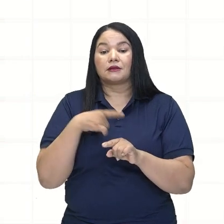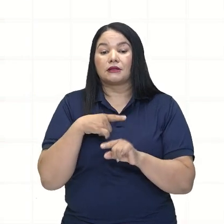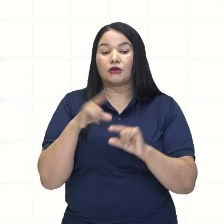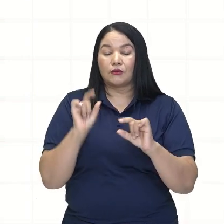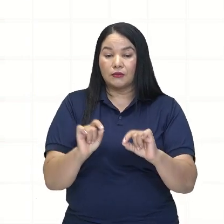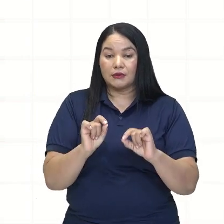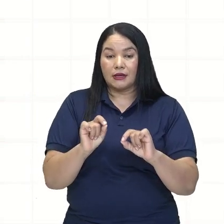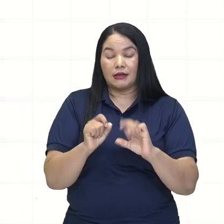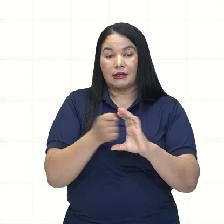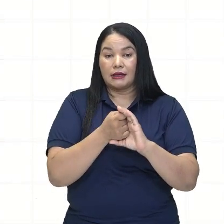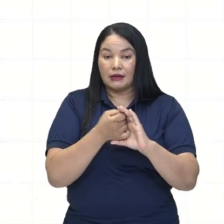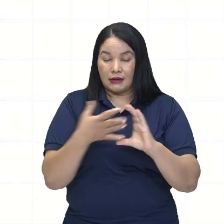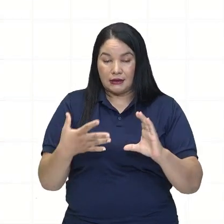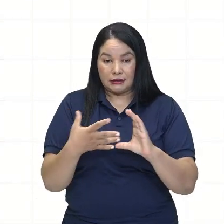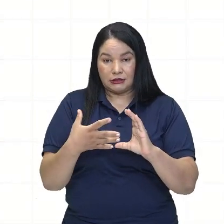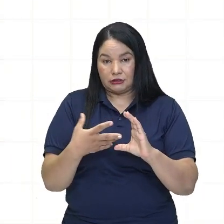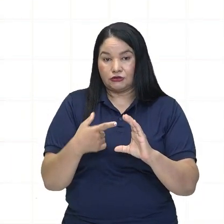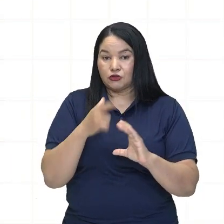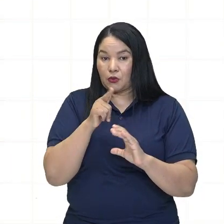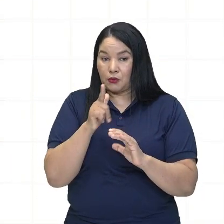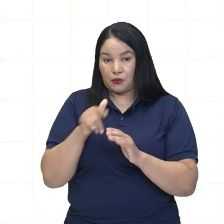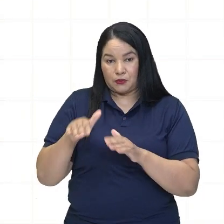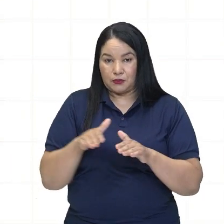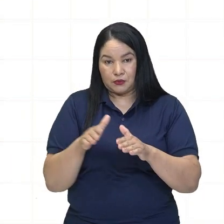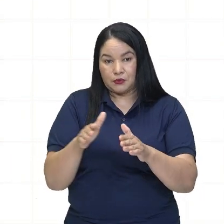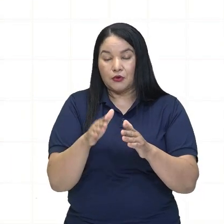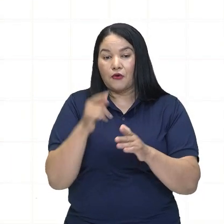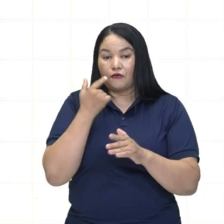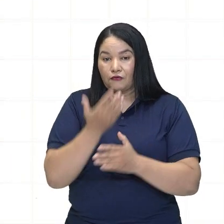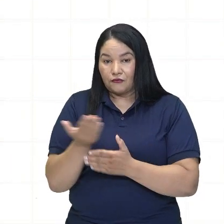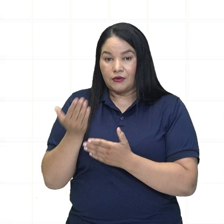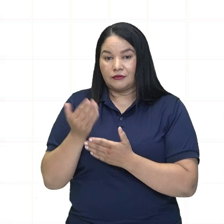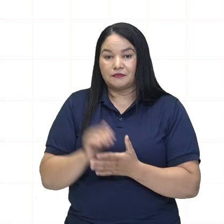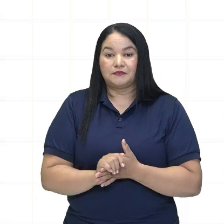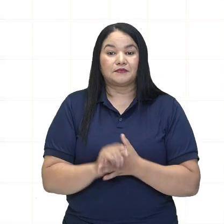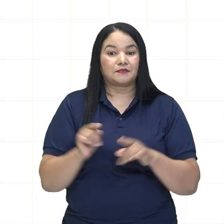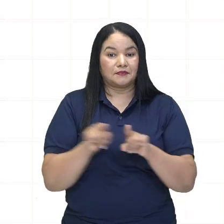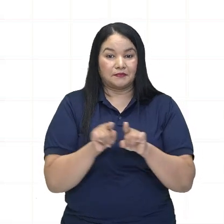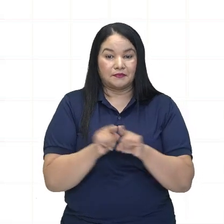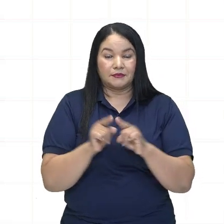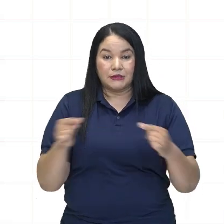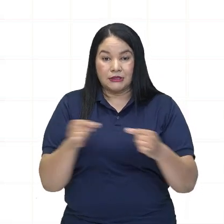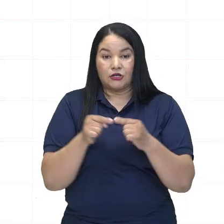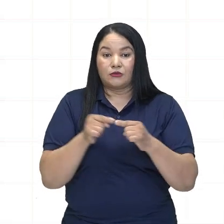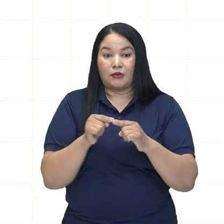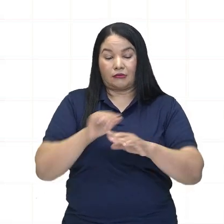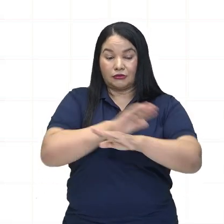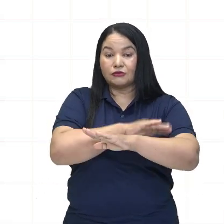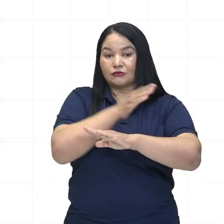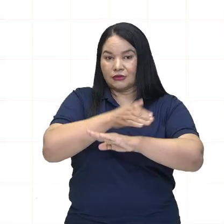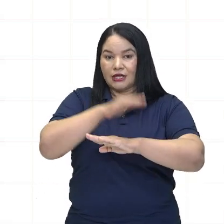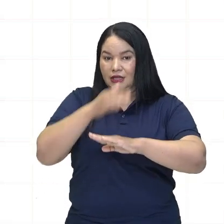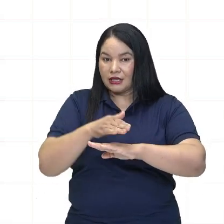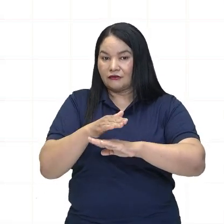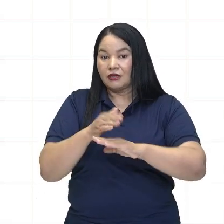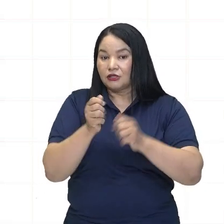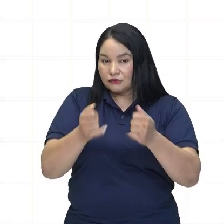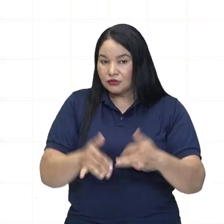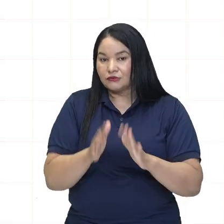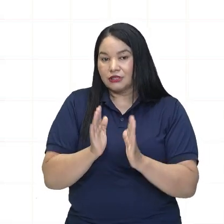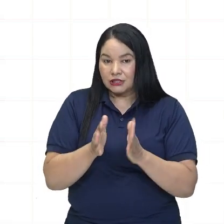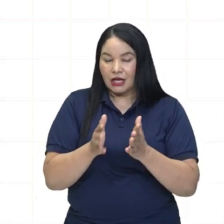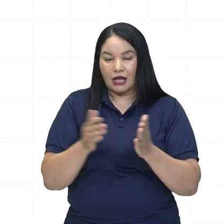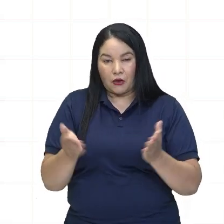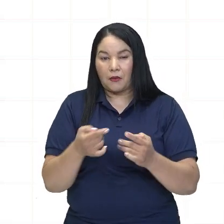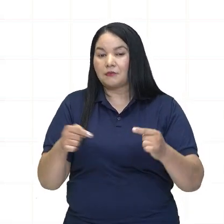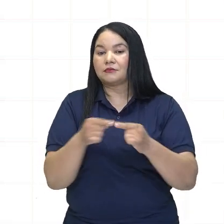as características desses rios. Aí a gente já vai envolver um pouco também do relevo, que a gente viu lá no início, né? Nós